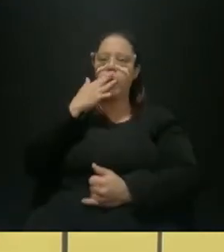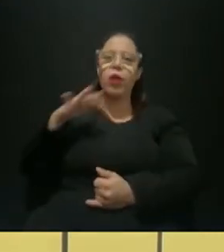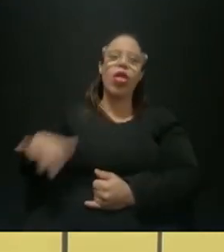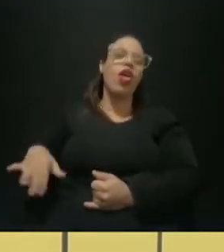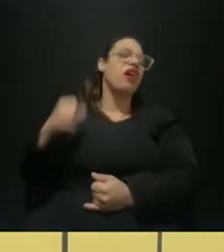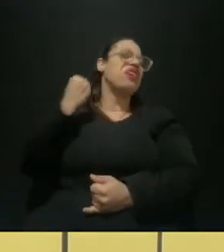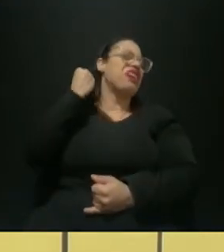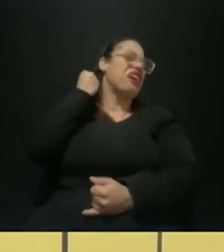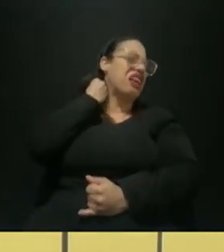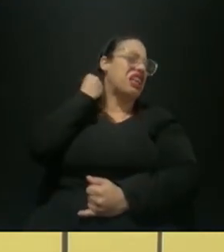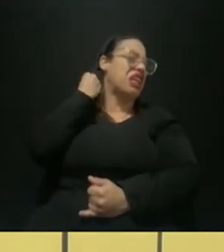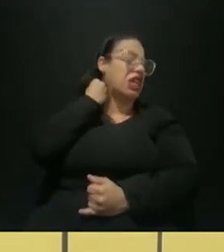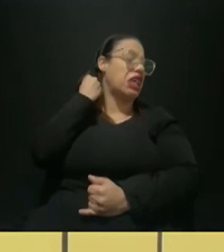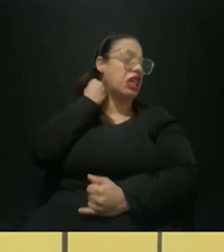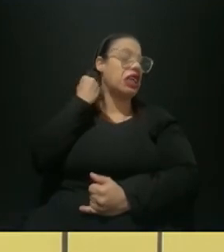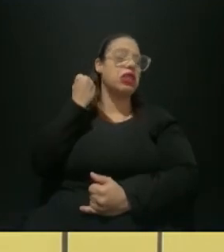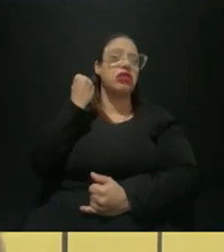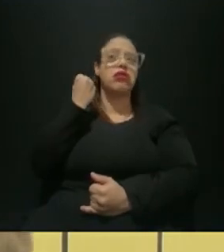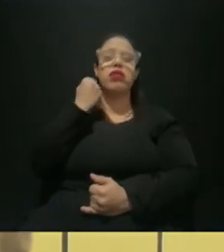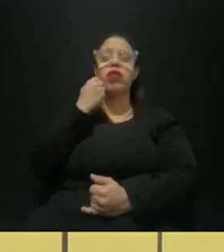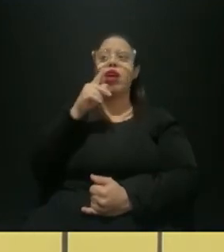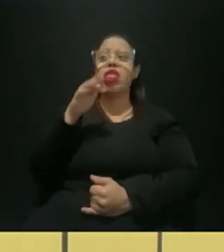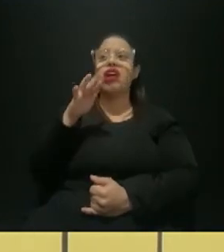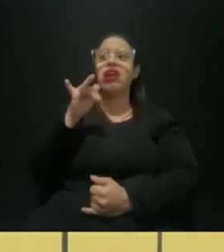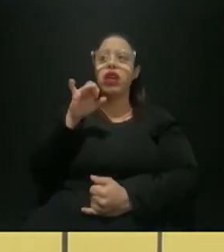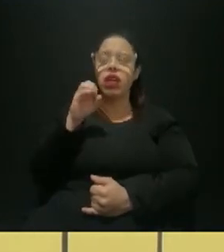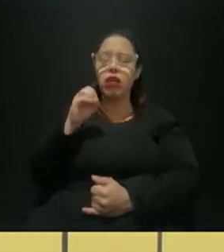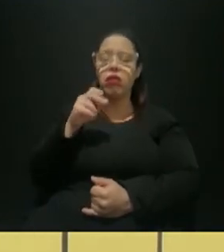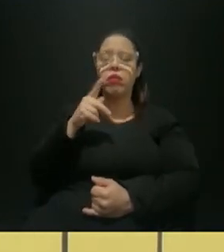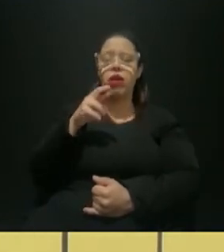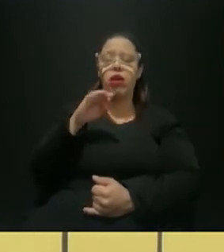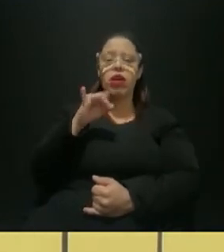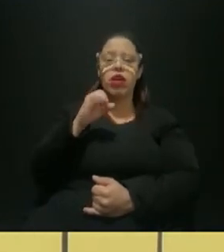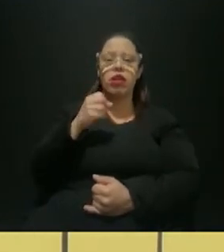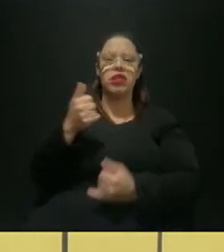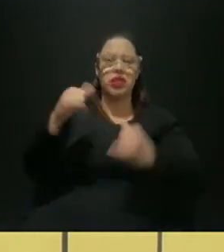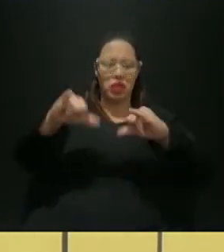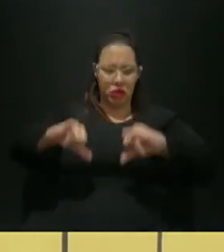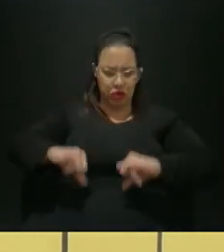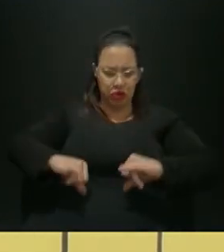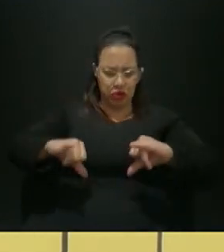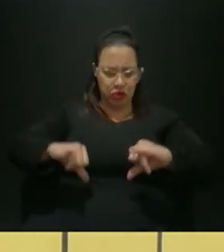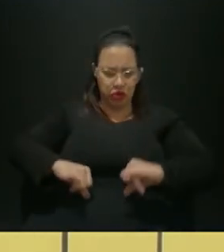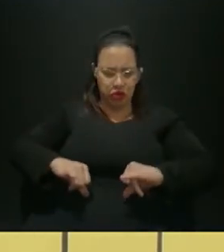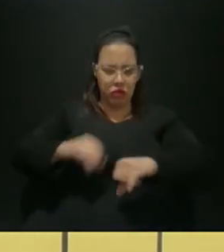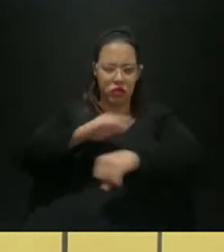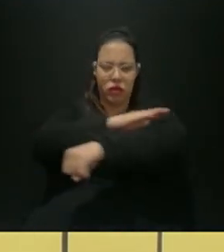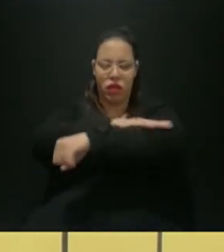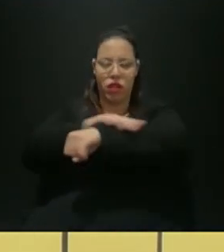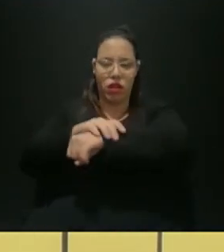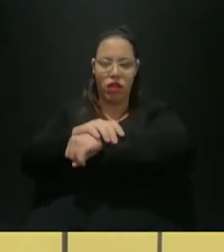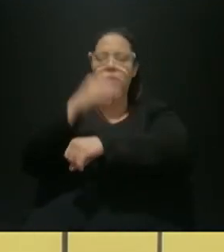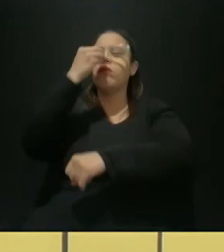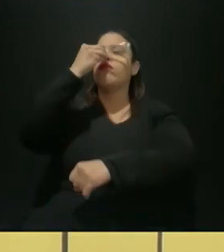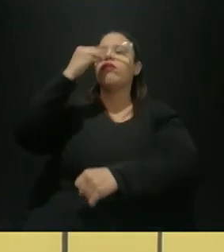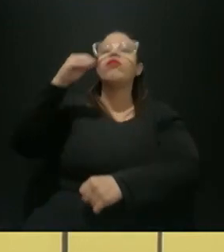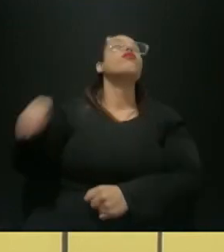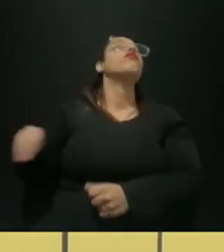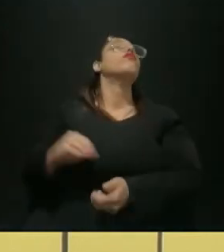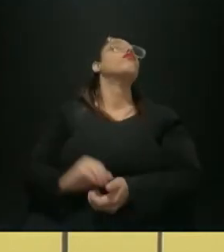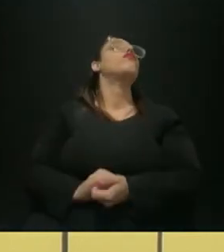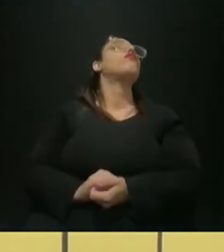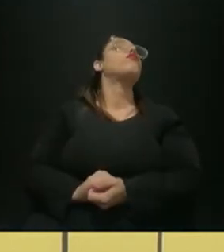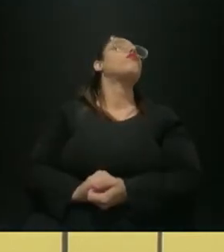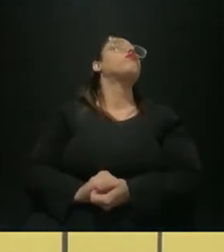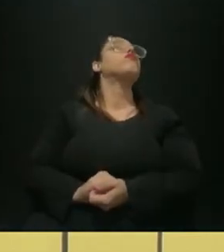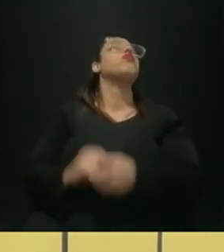a gente fala. O que é o estresse tóxico precoce? São sofrimentos emocionais ou até físicos em crianças abandonadas que não são atendidas, quando choram não são